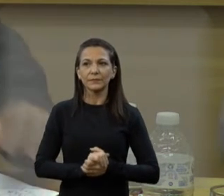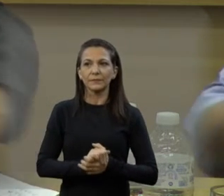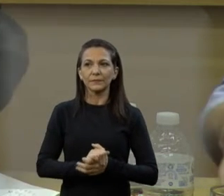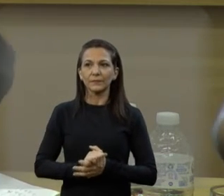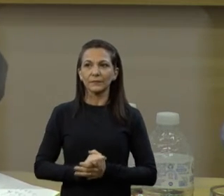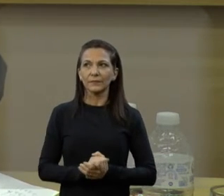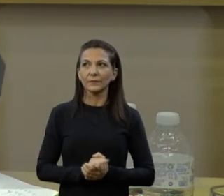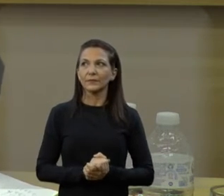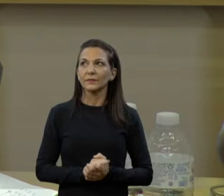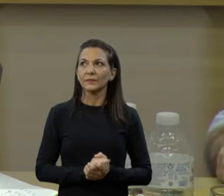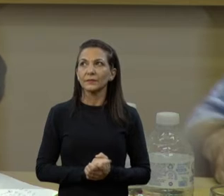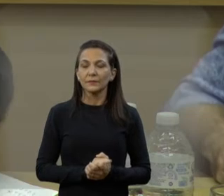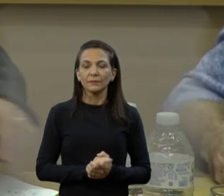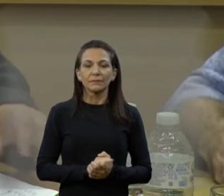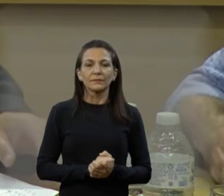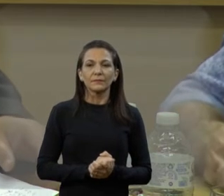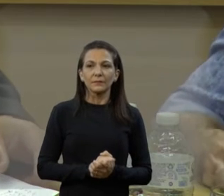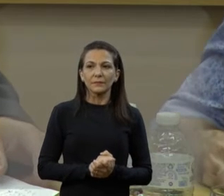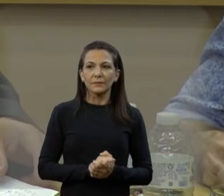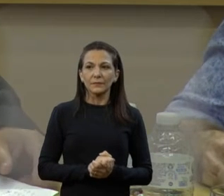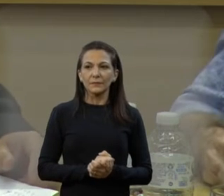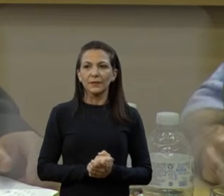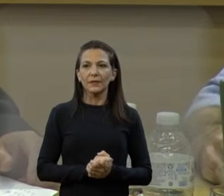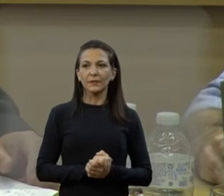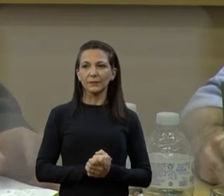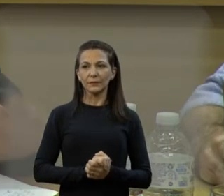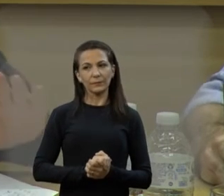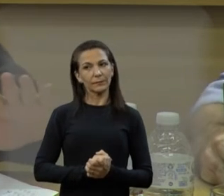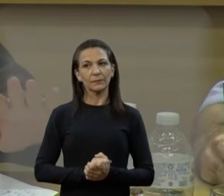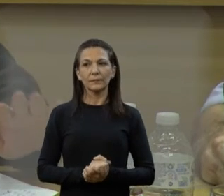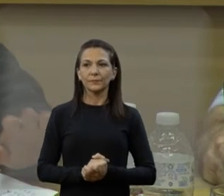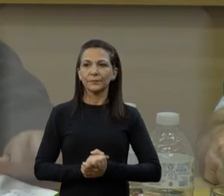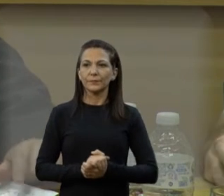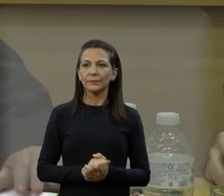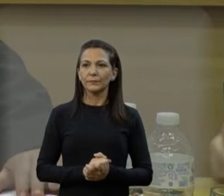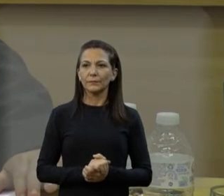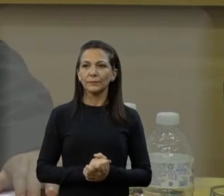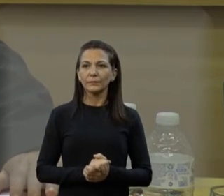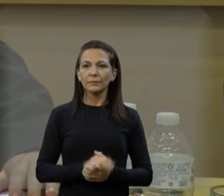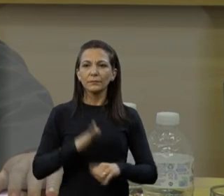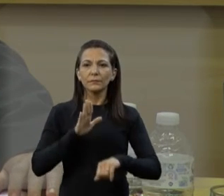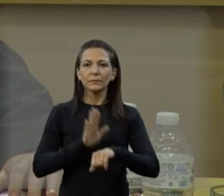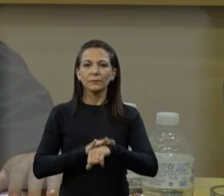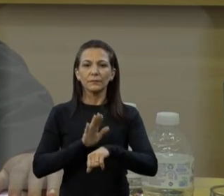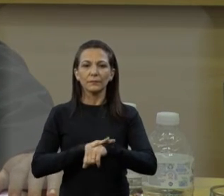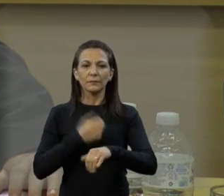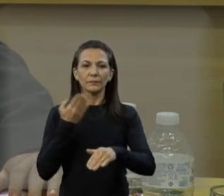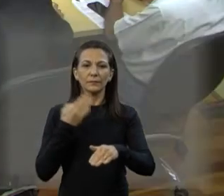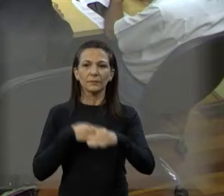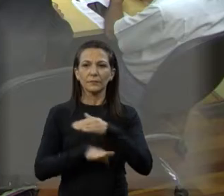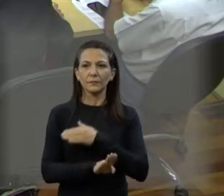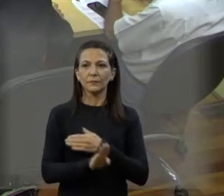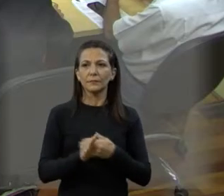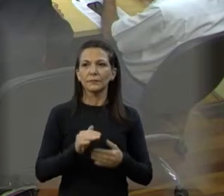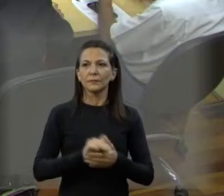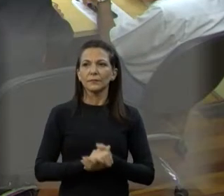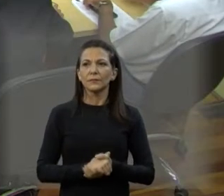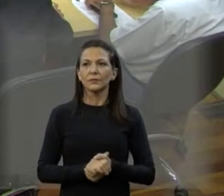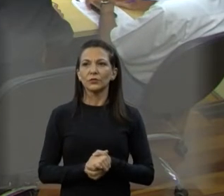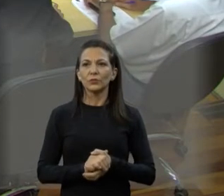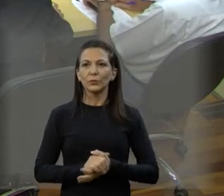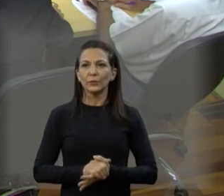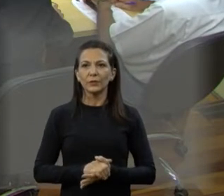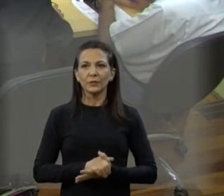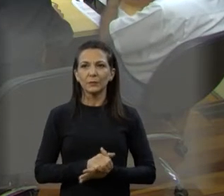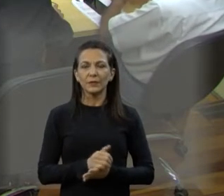e vamos a reserva de tempo vereador Paulo onde vai usar reserva de tempo